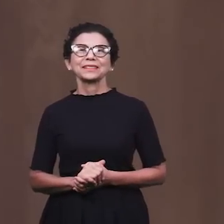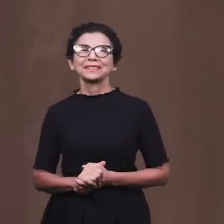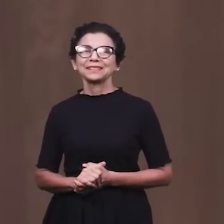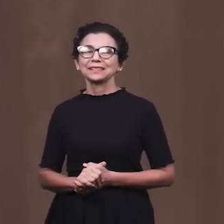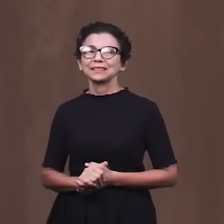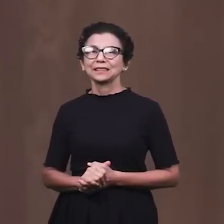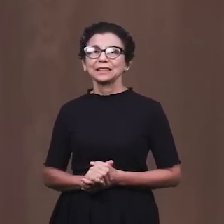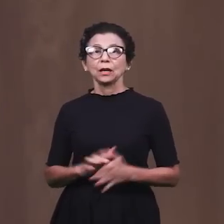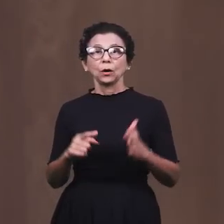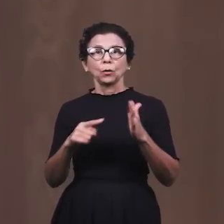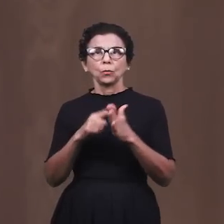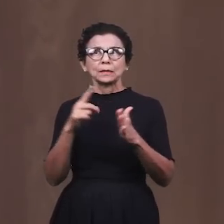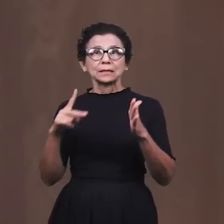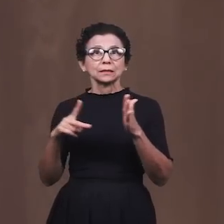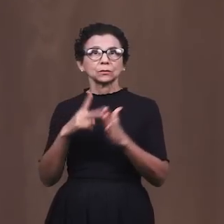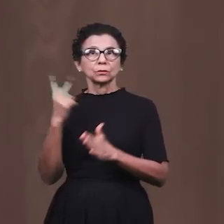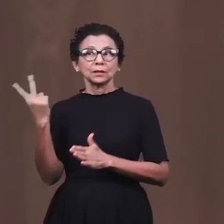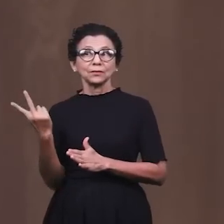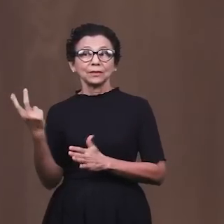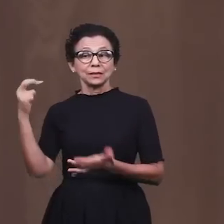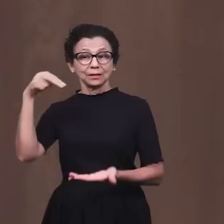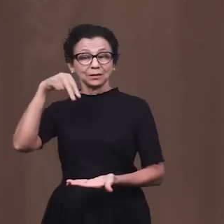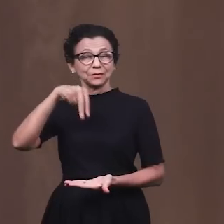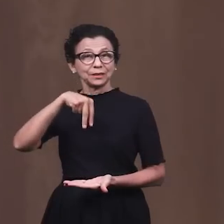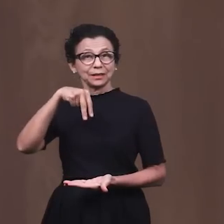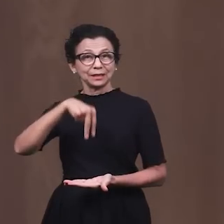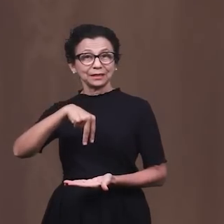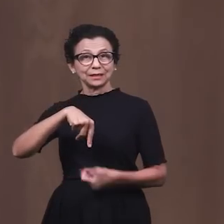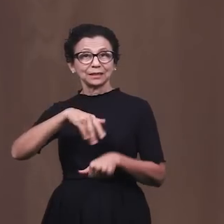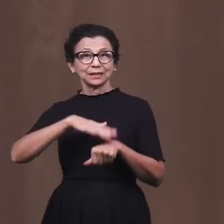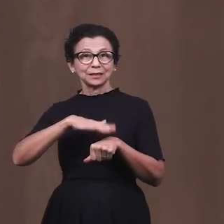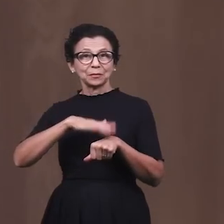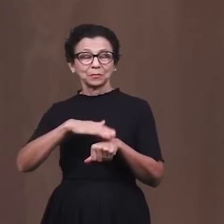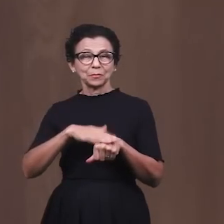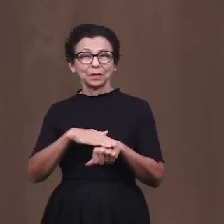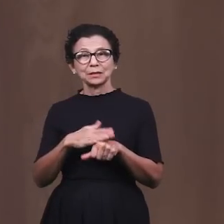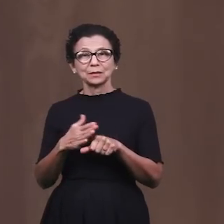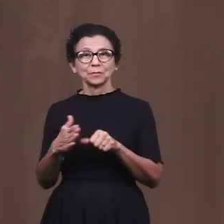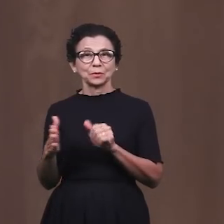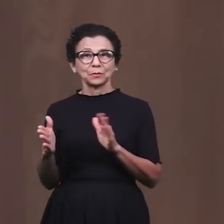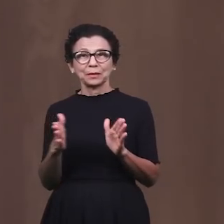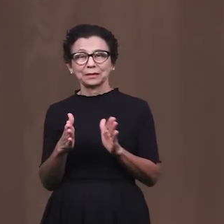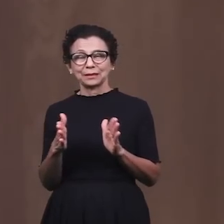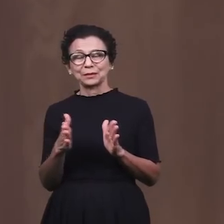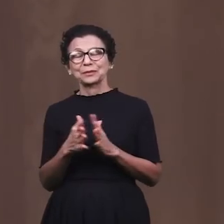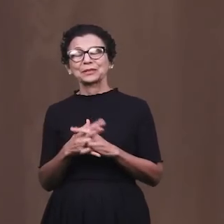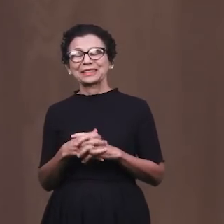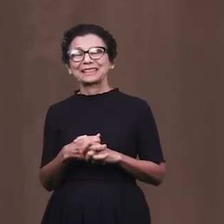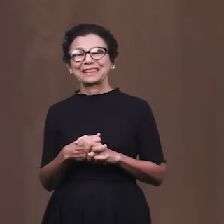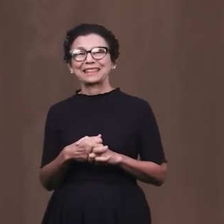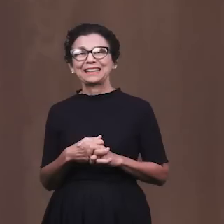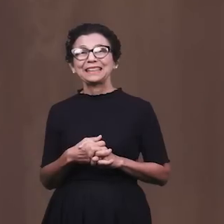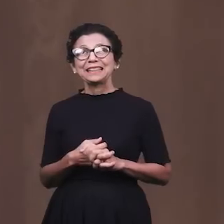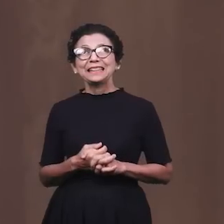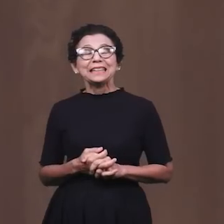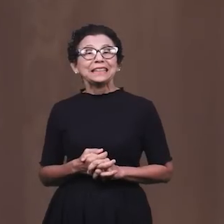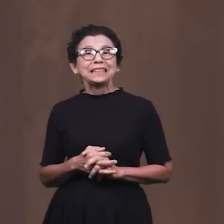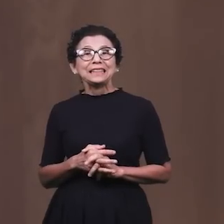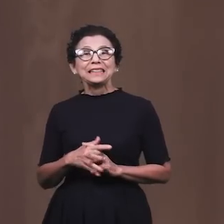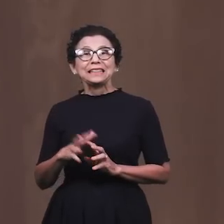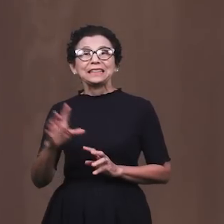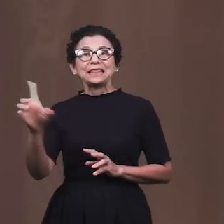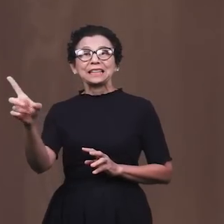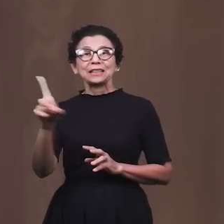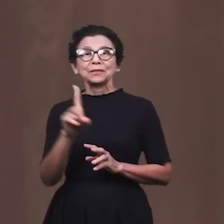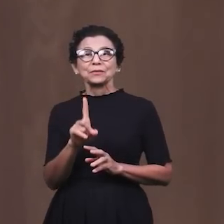uma vez, porque o ano passado ela esteve aqui nessa época e foi muito bem recebida e recebeu uma bênção espiritual tão grande que ela